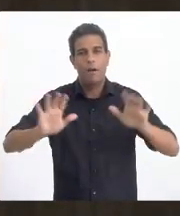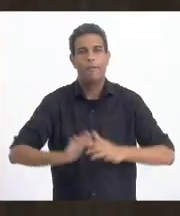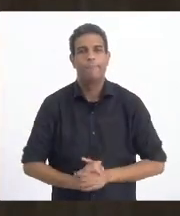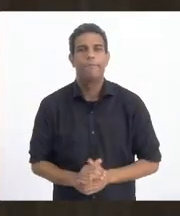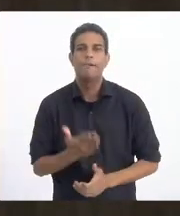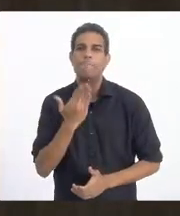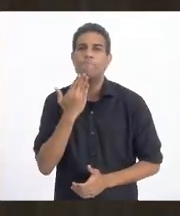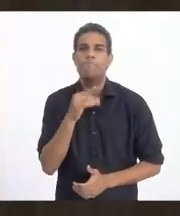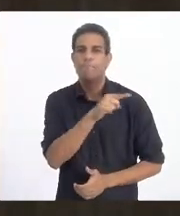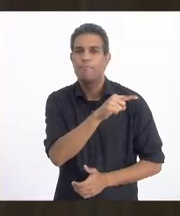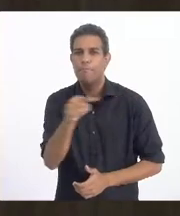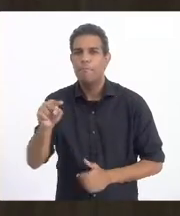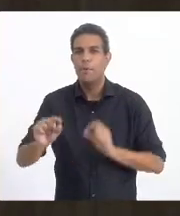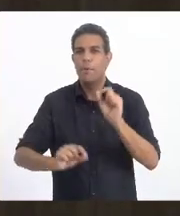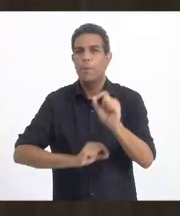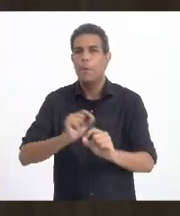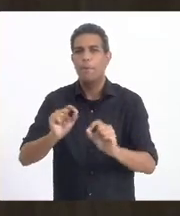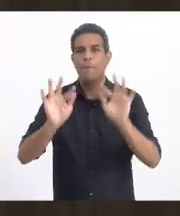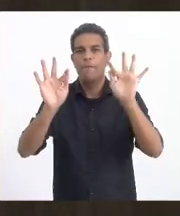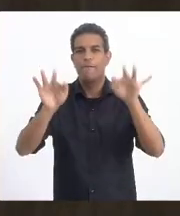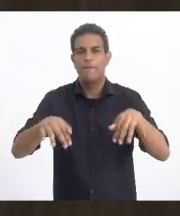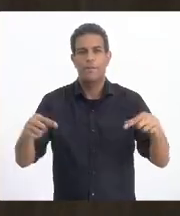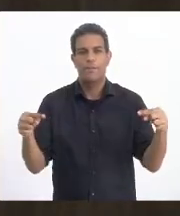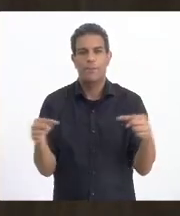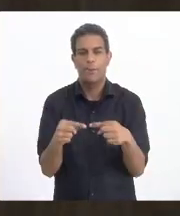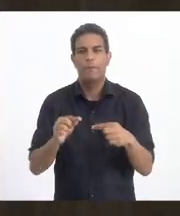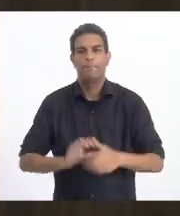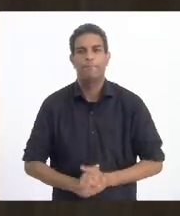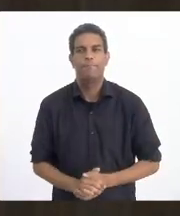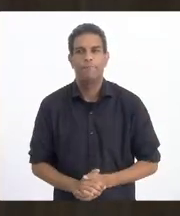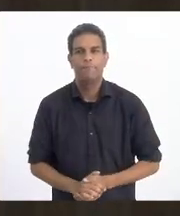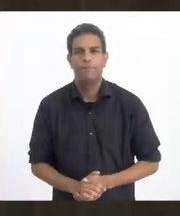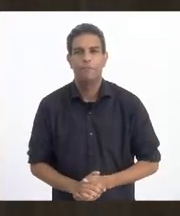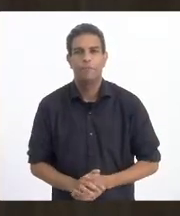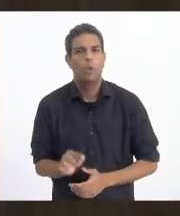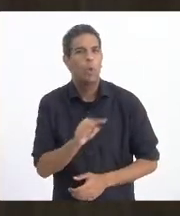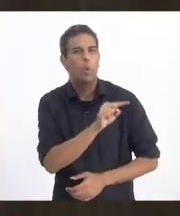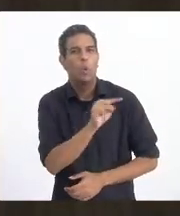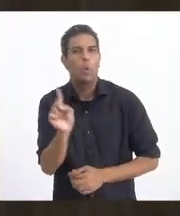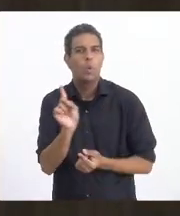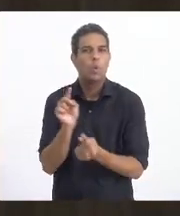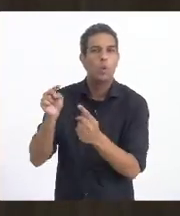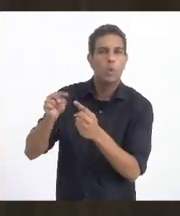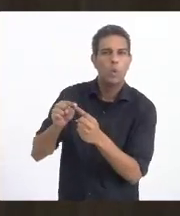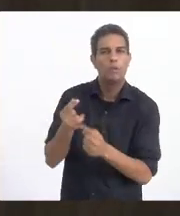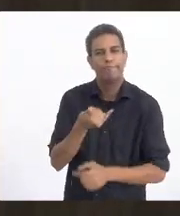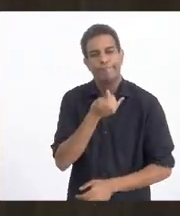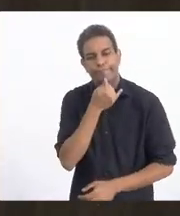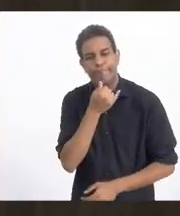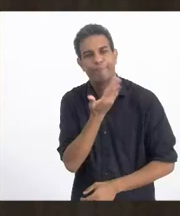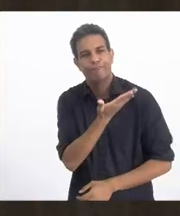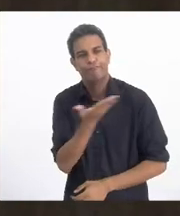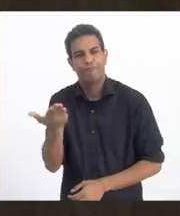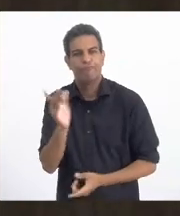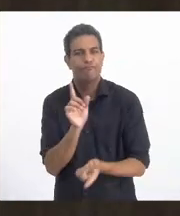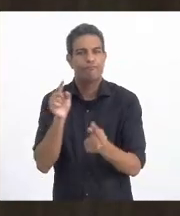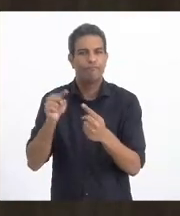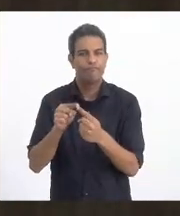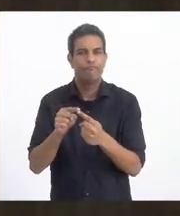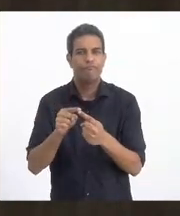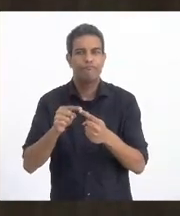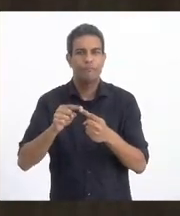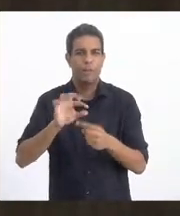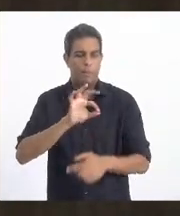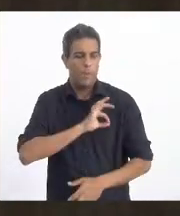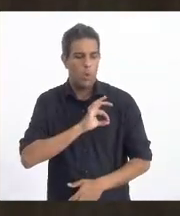Então, peço para o senhor, para concluir, para concluir, por favor. É muito pouco, nosso, infelizmente, que a